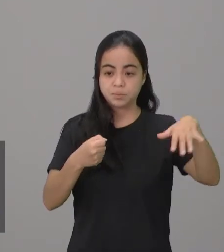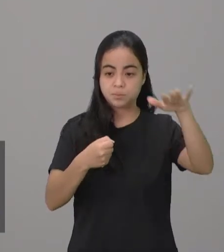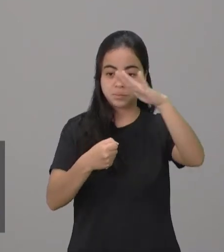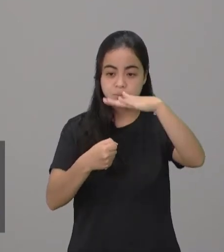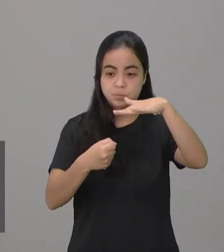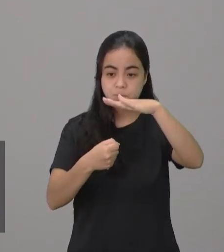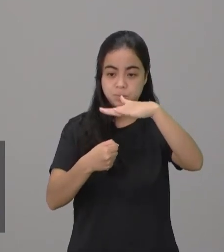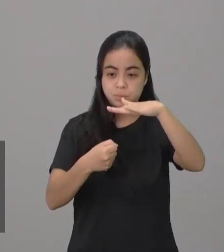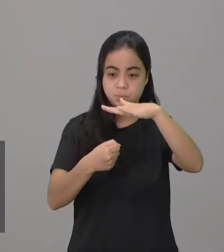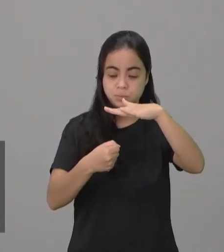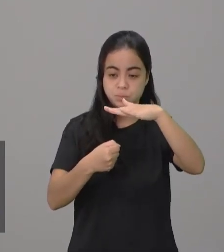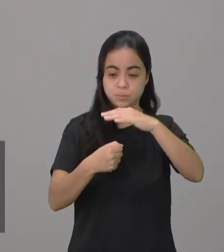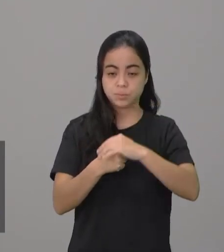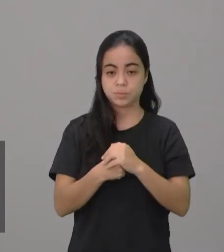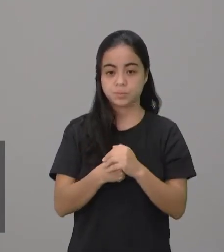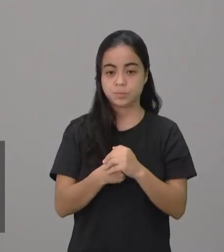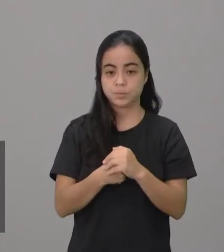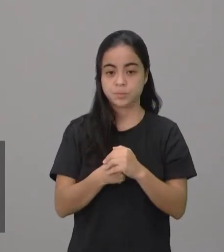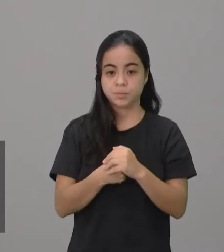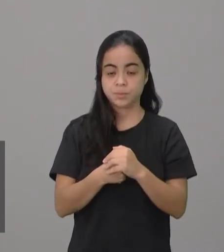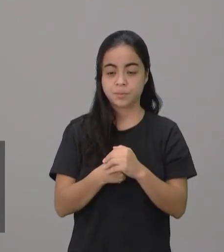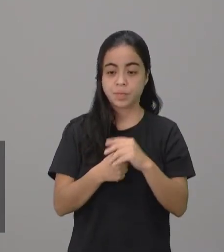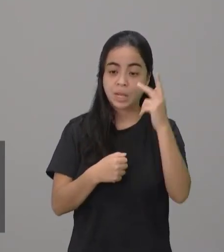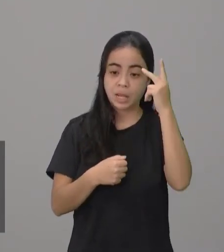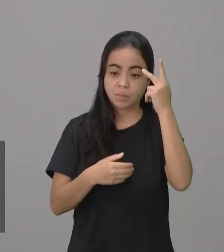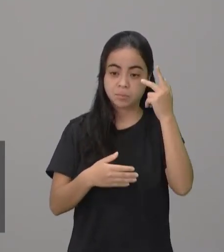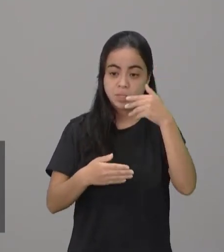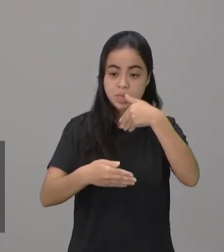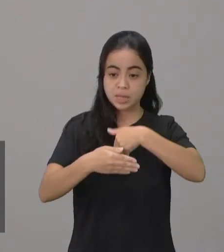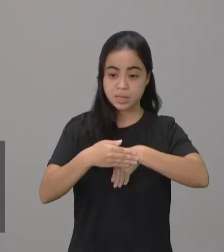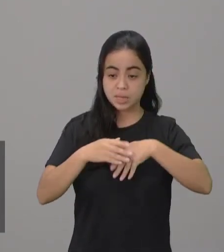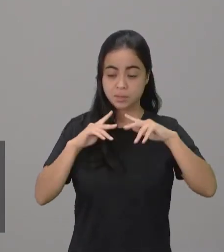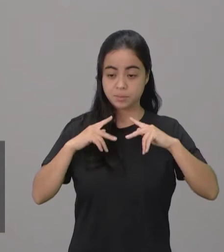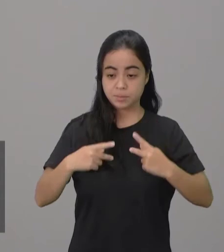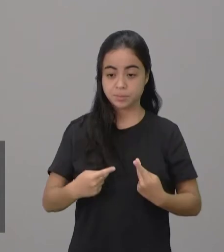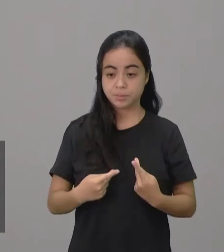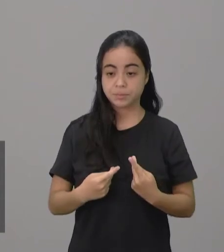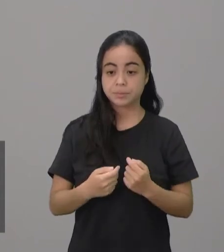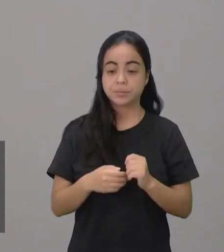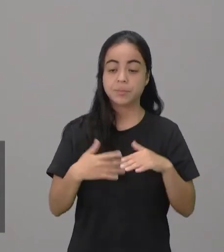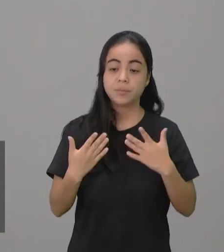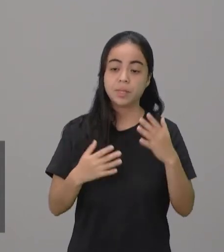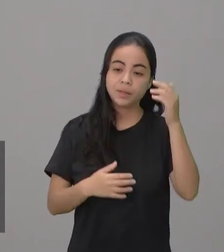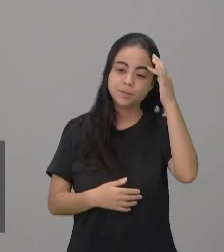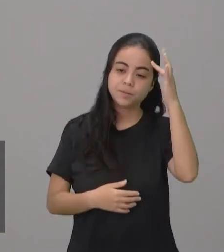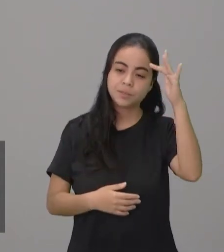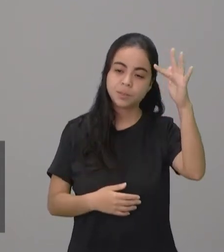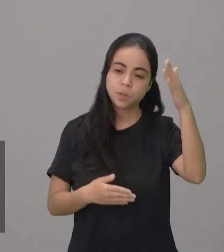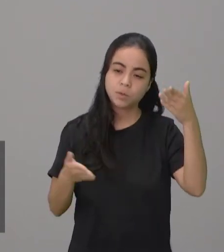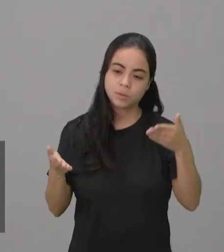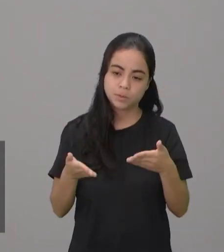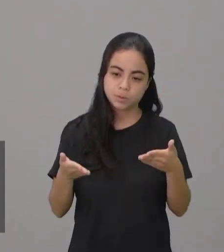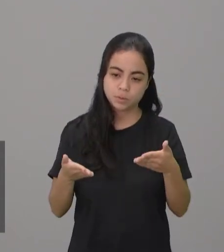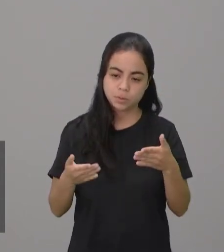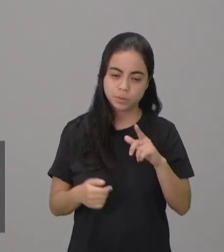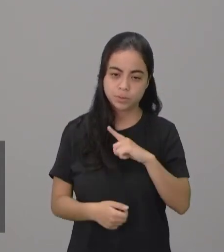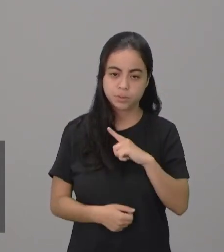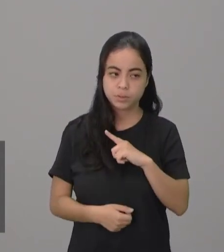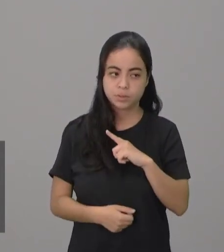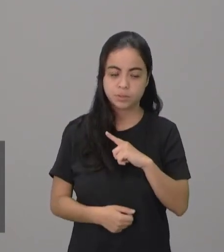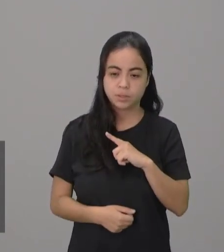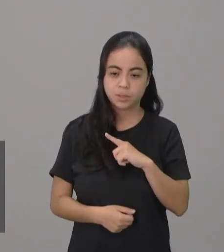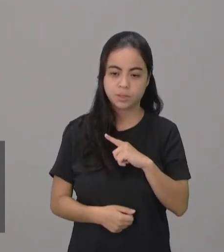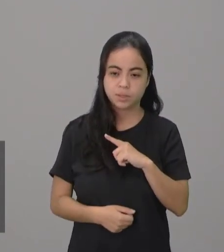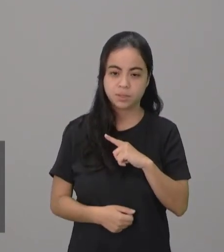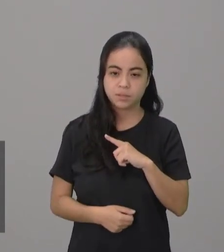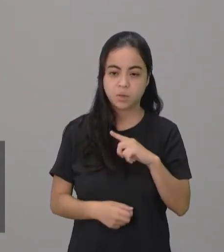sua natureza interna. Então, é uma coisa que filósofos contemporâneos, eles têm